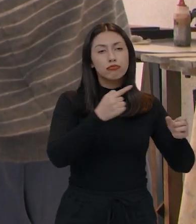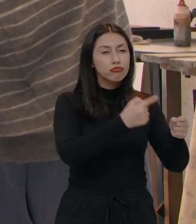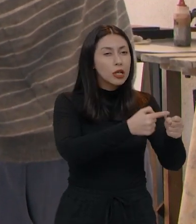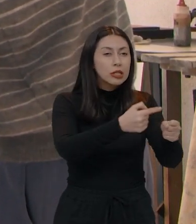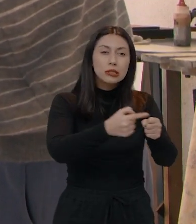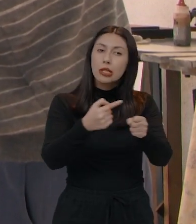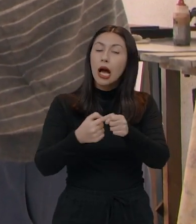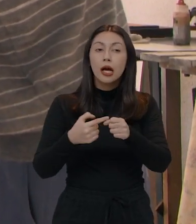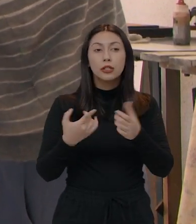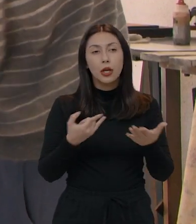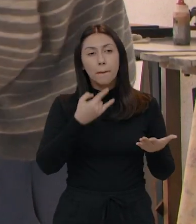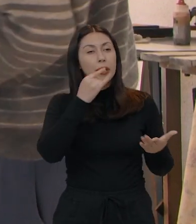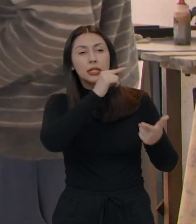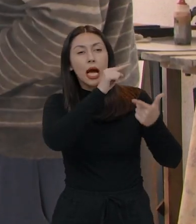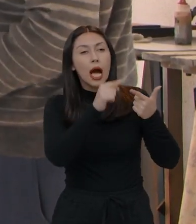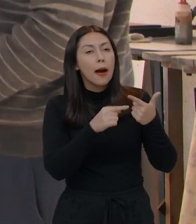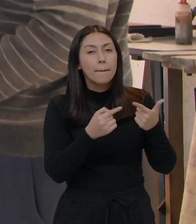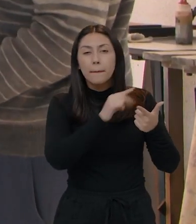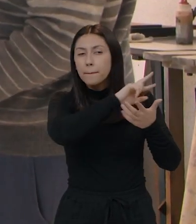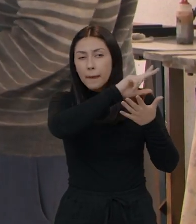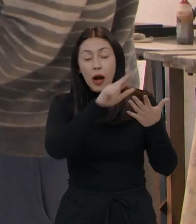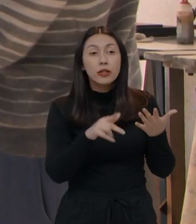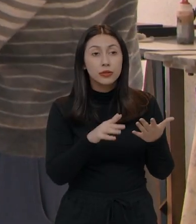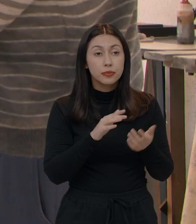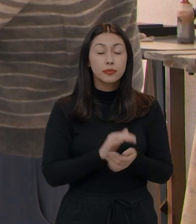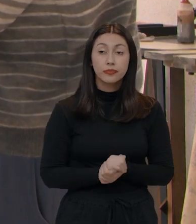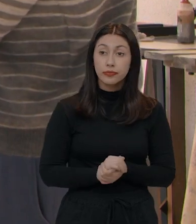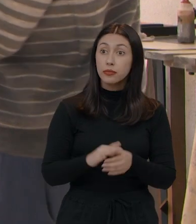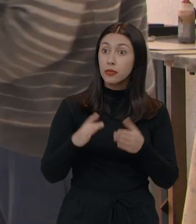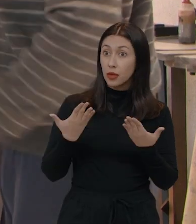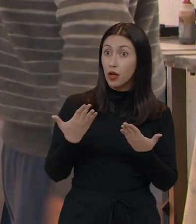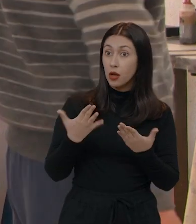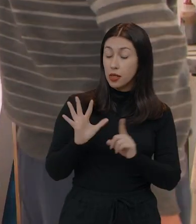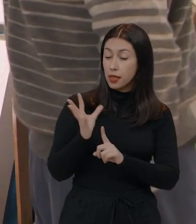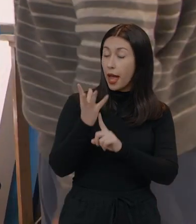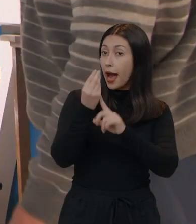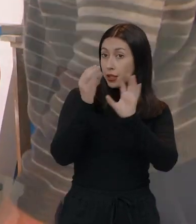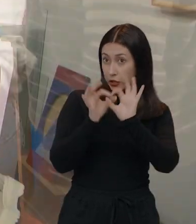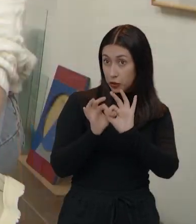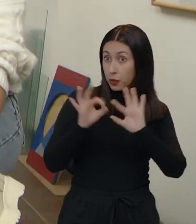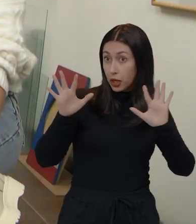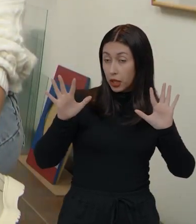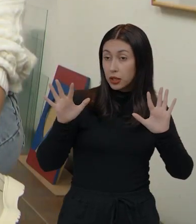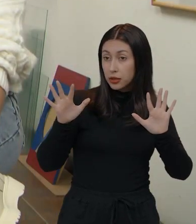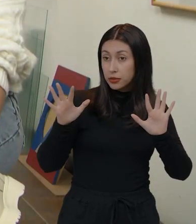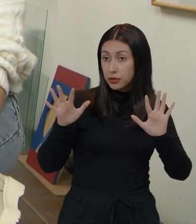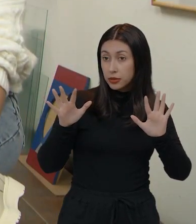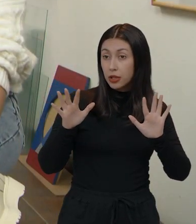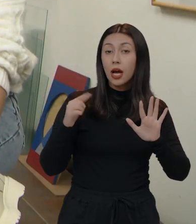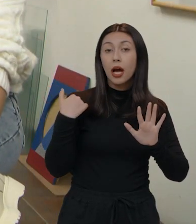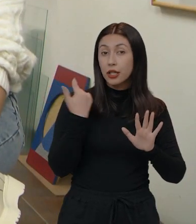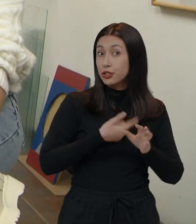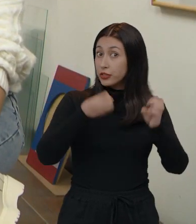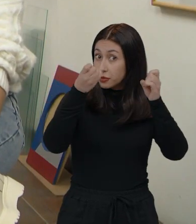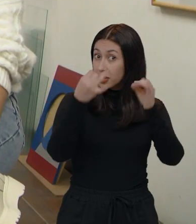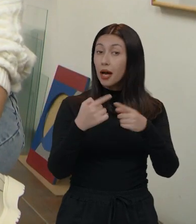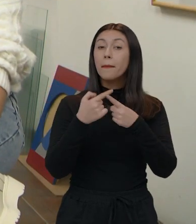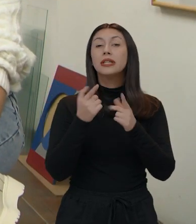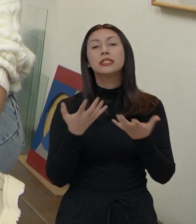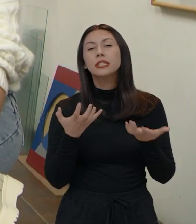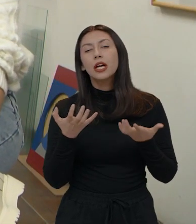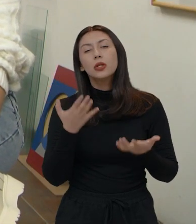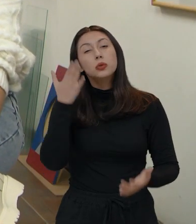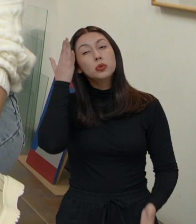São Caetano, de Piracicaba, de Jundiaí. Sobre isso, Regis, da arte contemporânea, ó, pessoal, a gente vai falar mais sobre isso. Eu